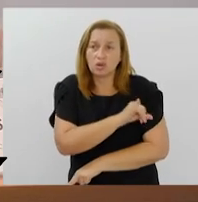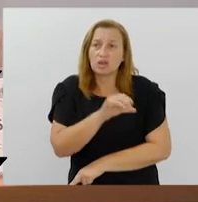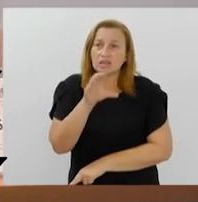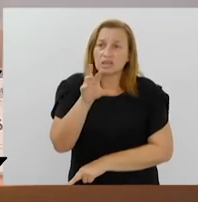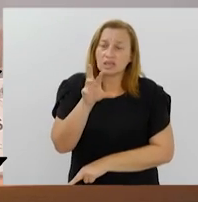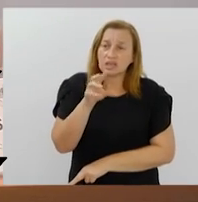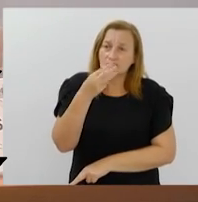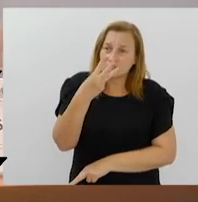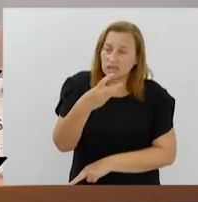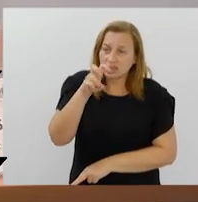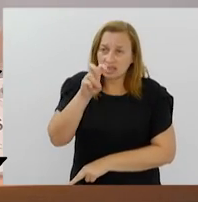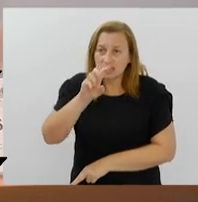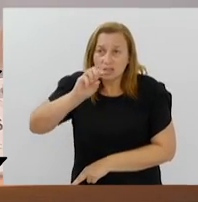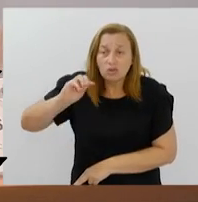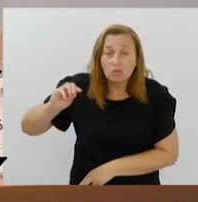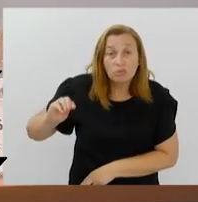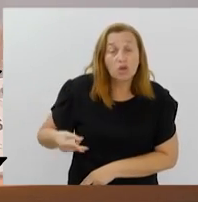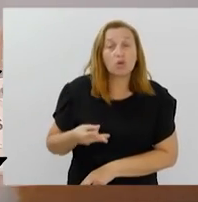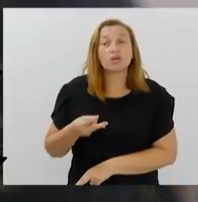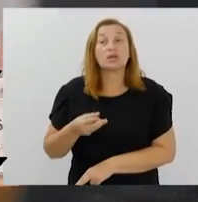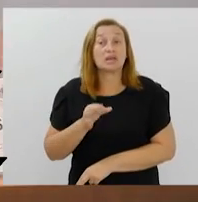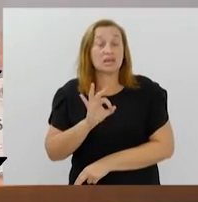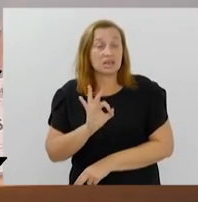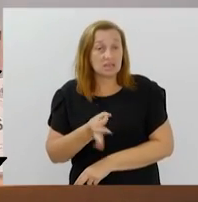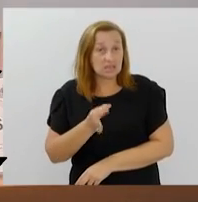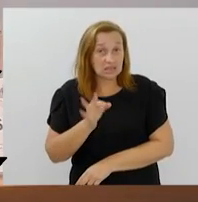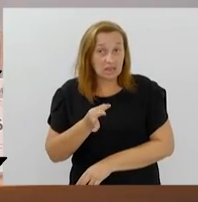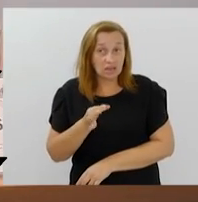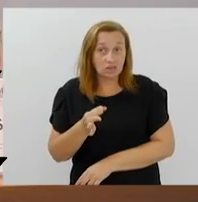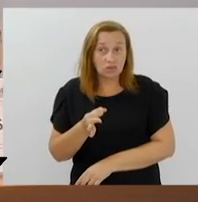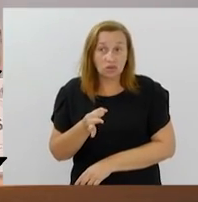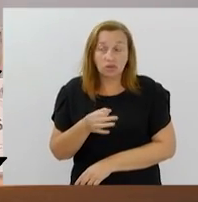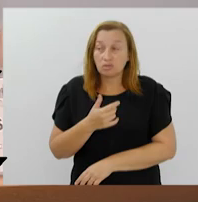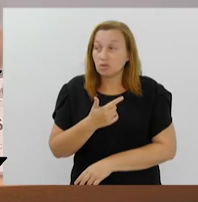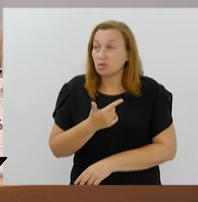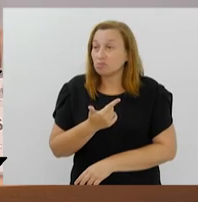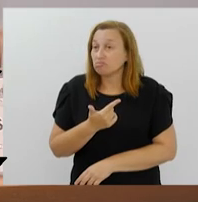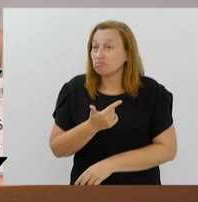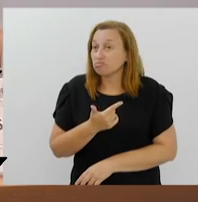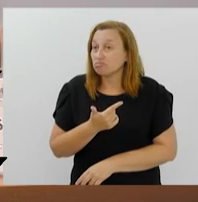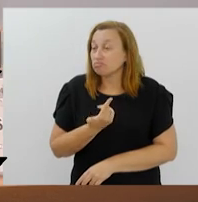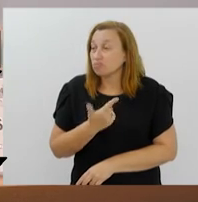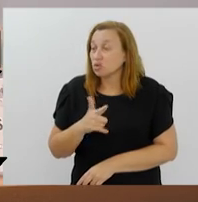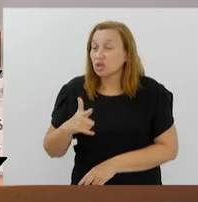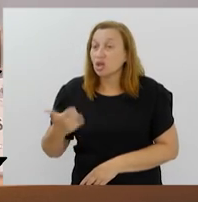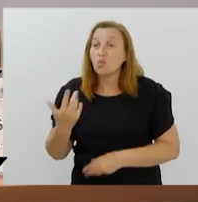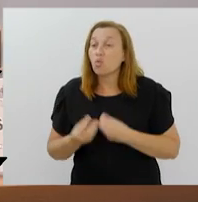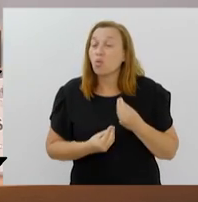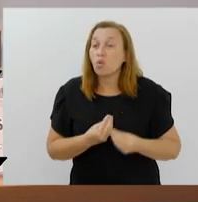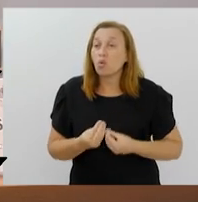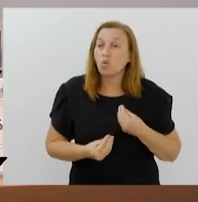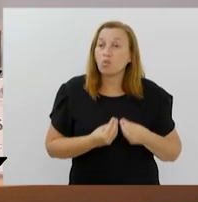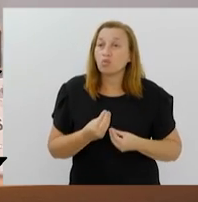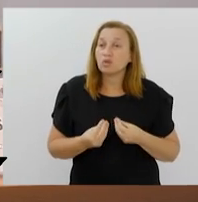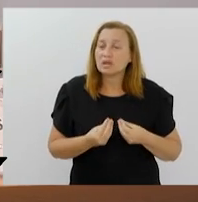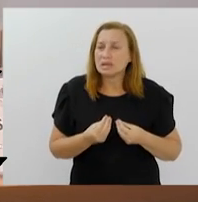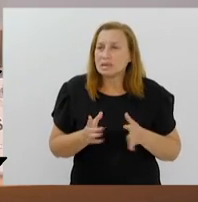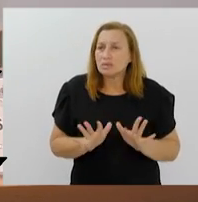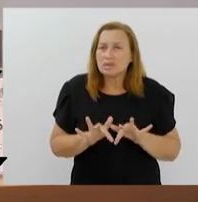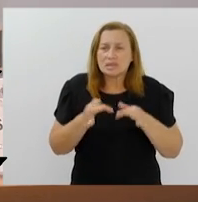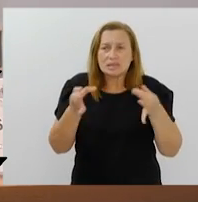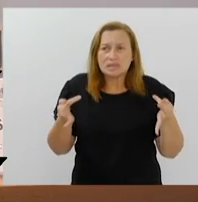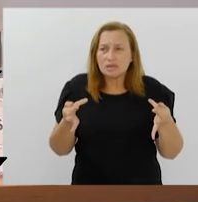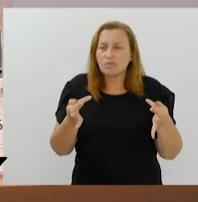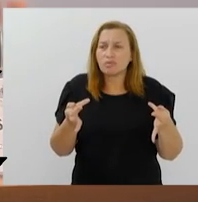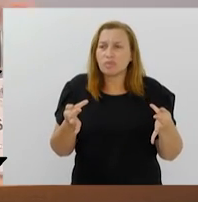milhões excelência É lógico que eh não há não há condições né de simplesmente